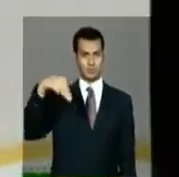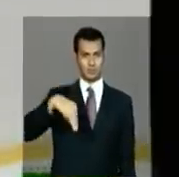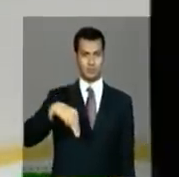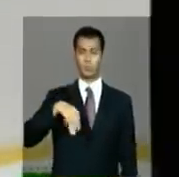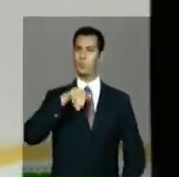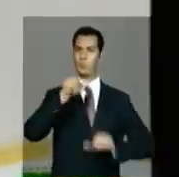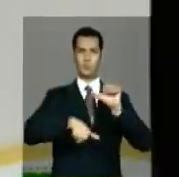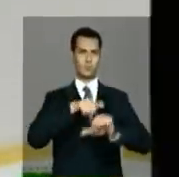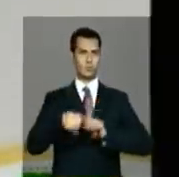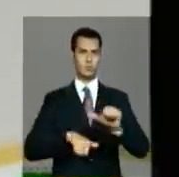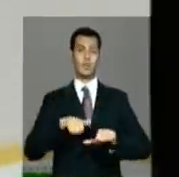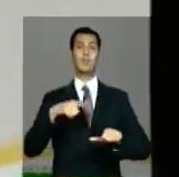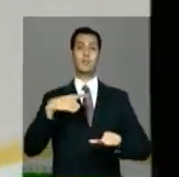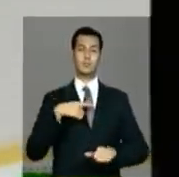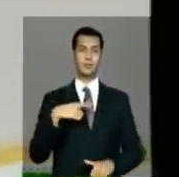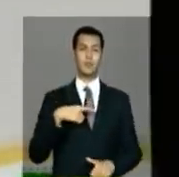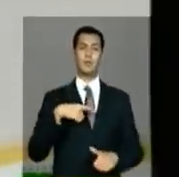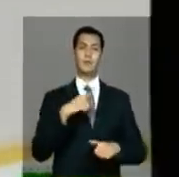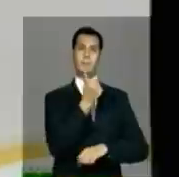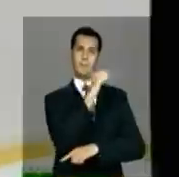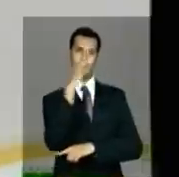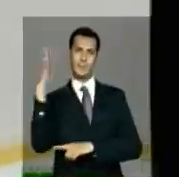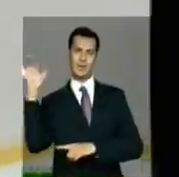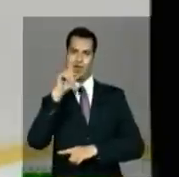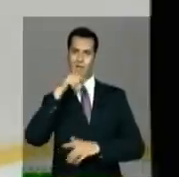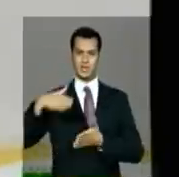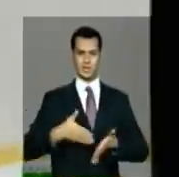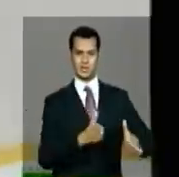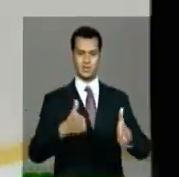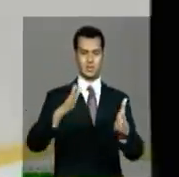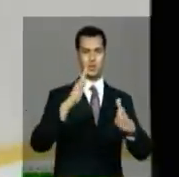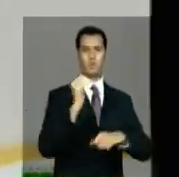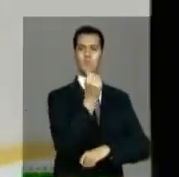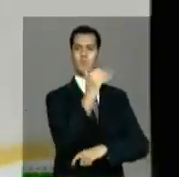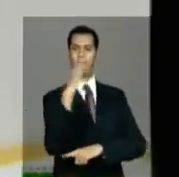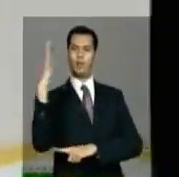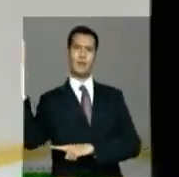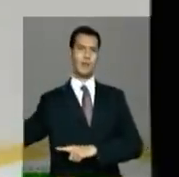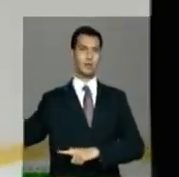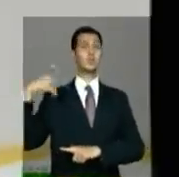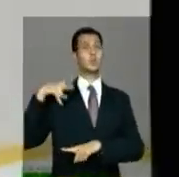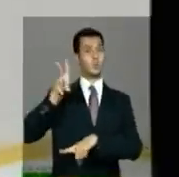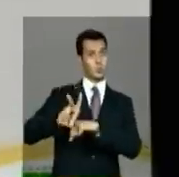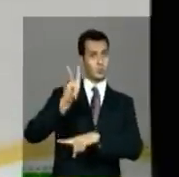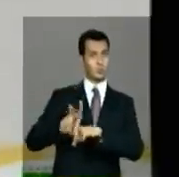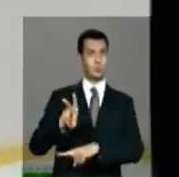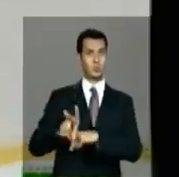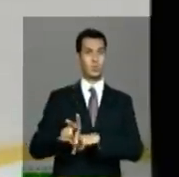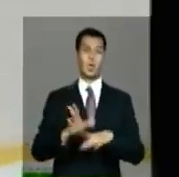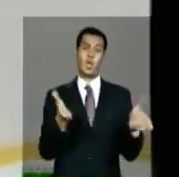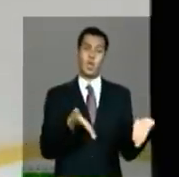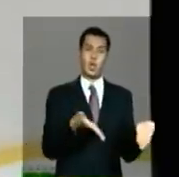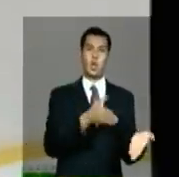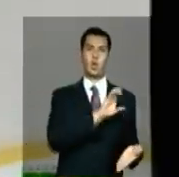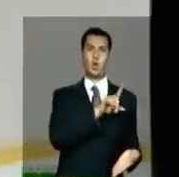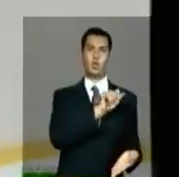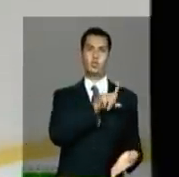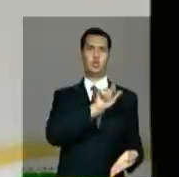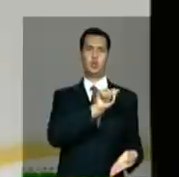nas matas ciliares de acordo a preservação de matas ciliares como estabelecido pelo atual código